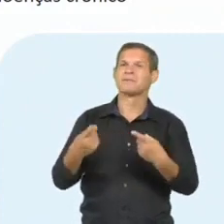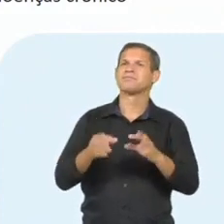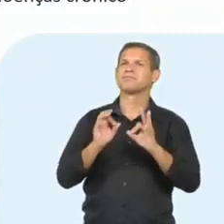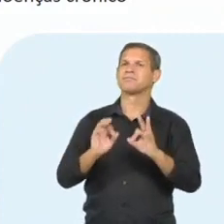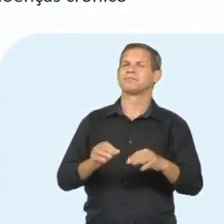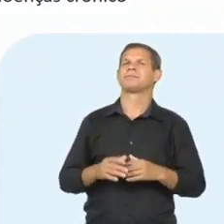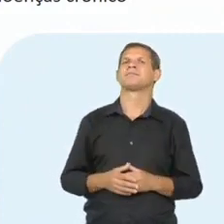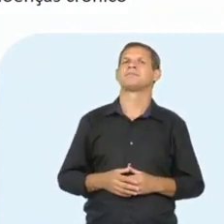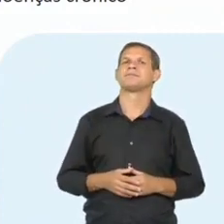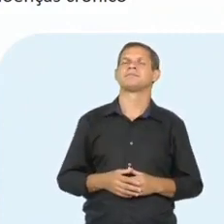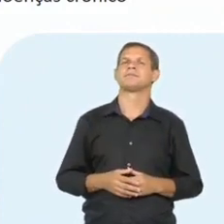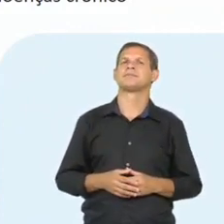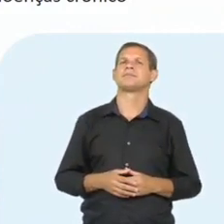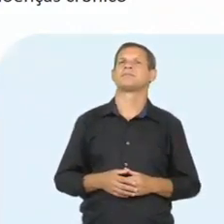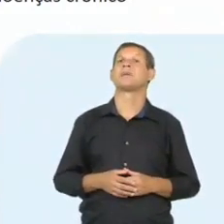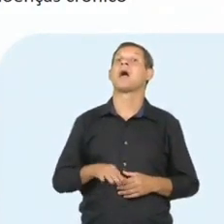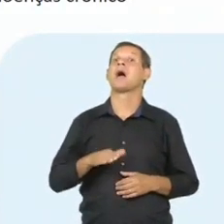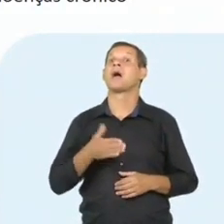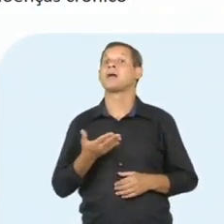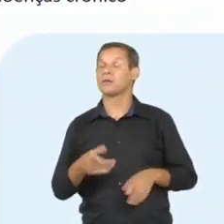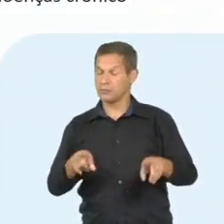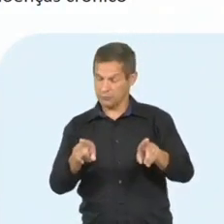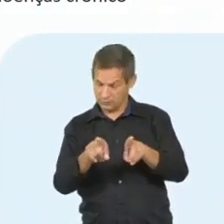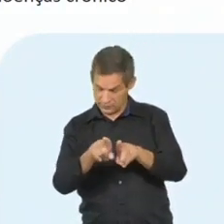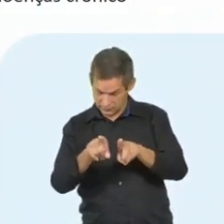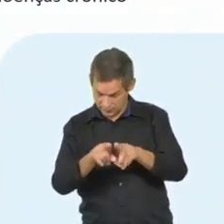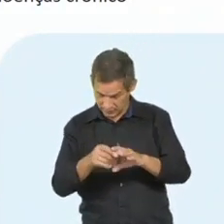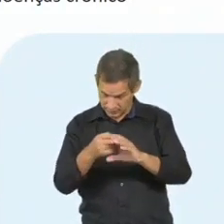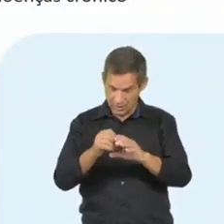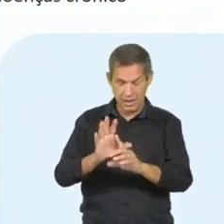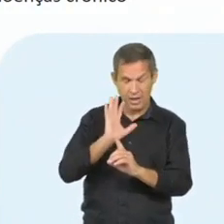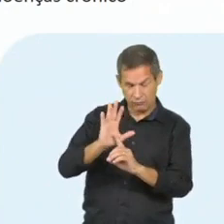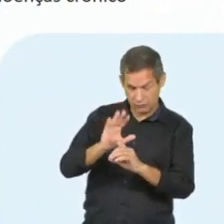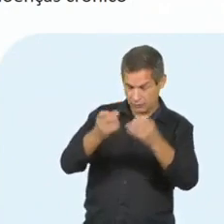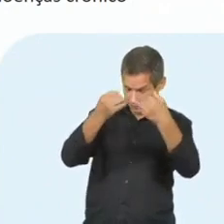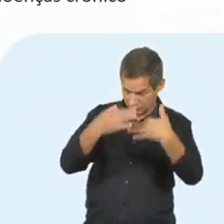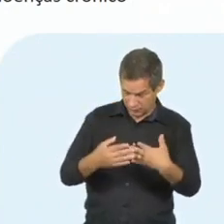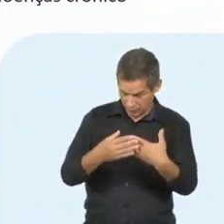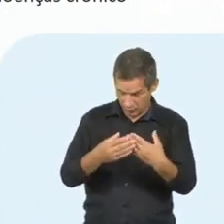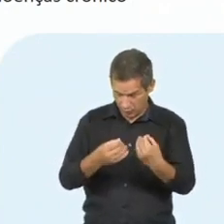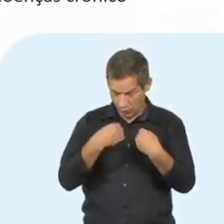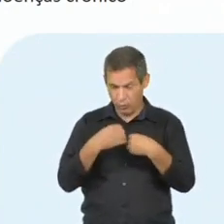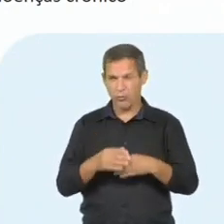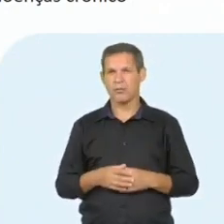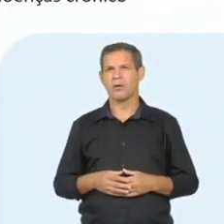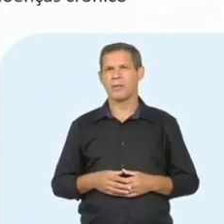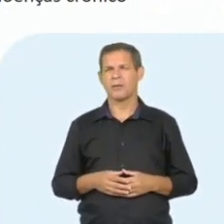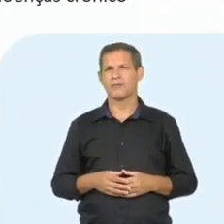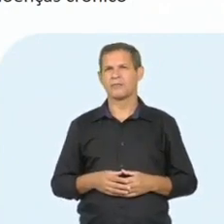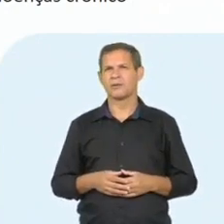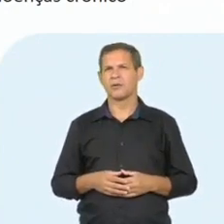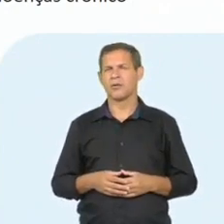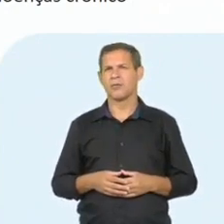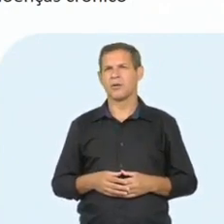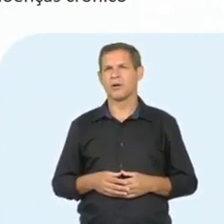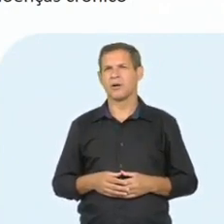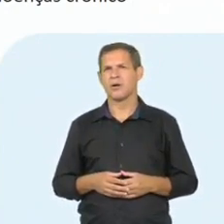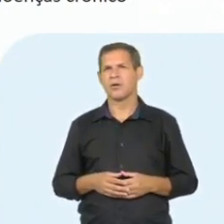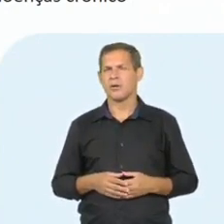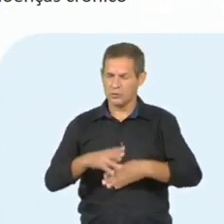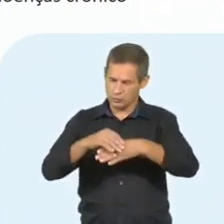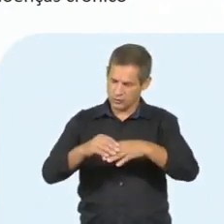certo? E ele é acarretado, ele é explicado, né, como uma superposição das